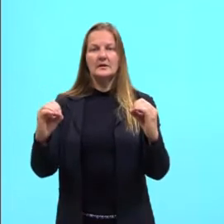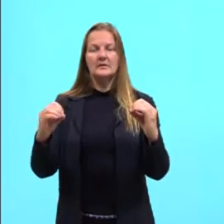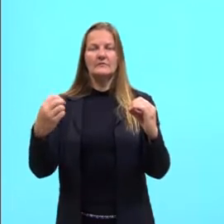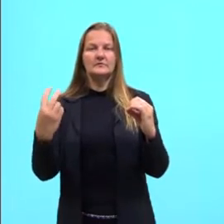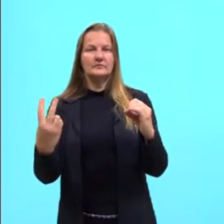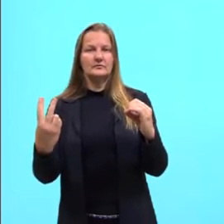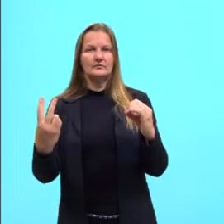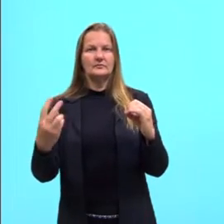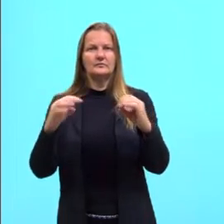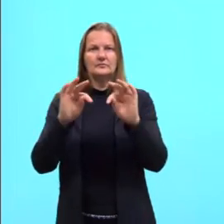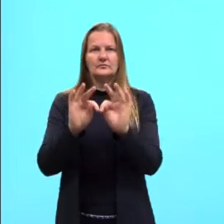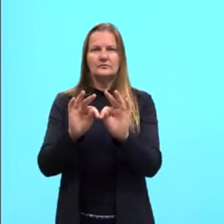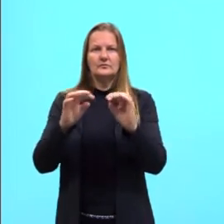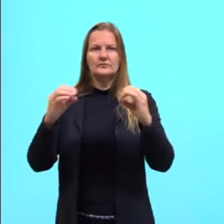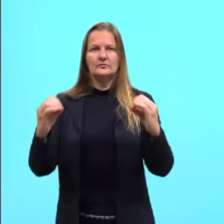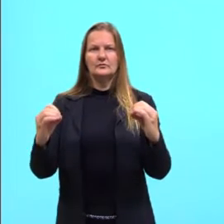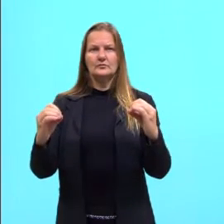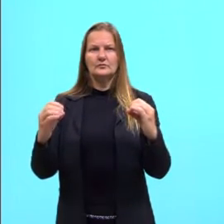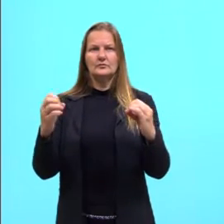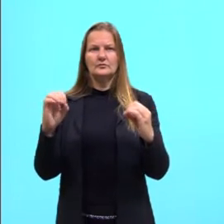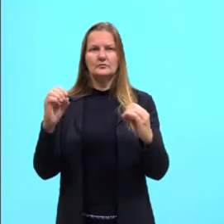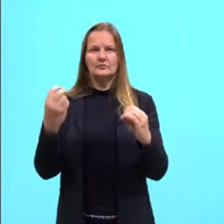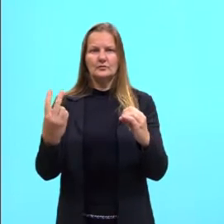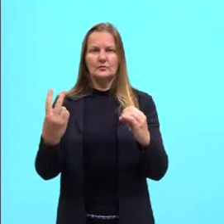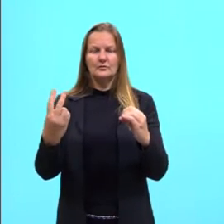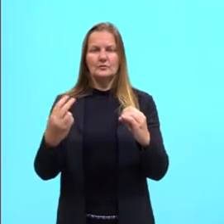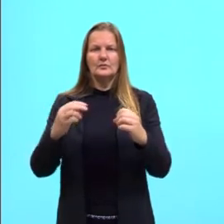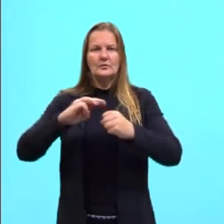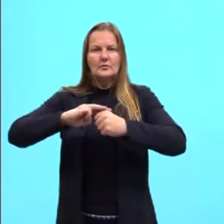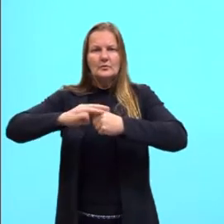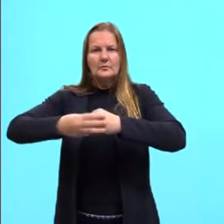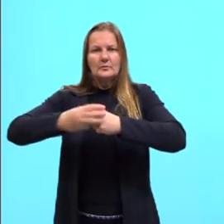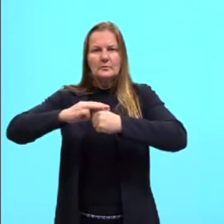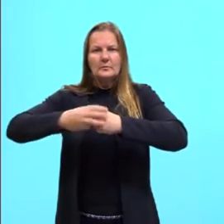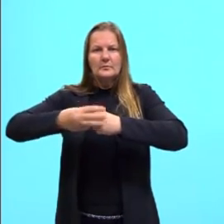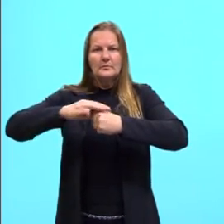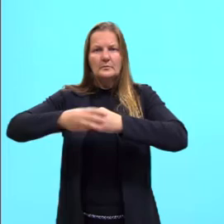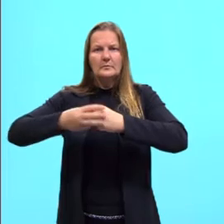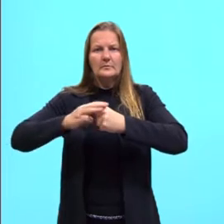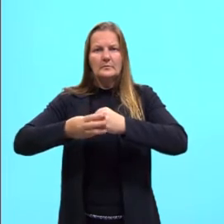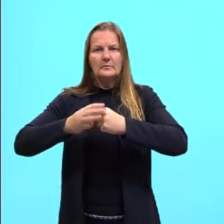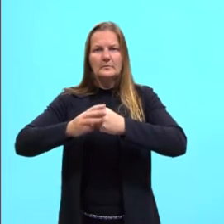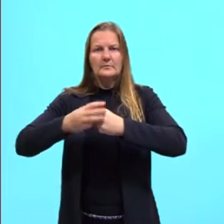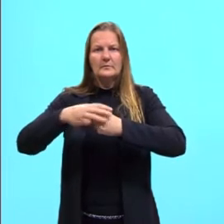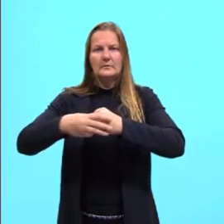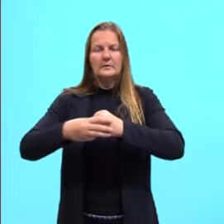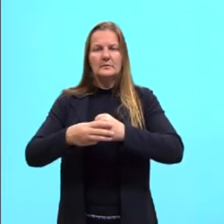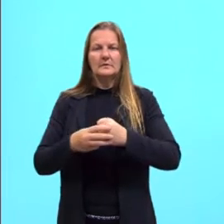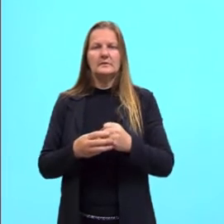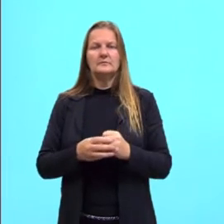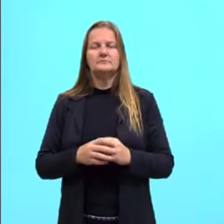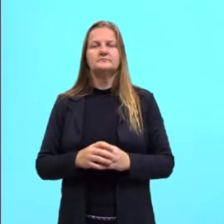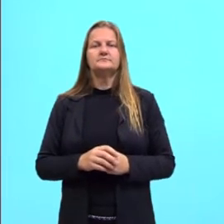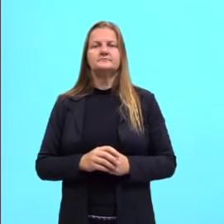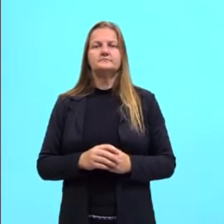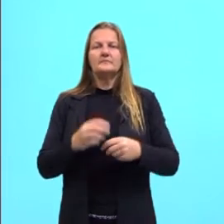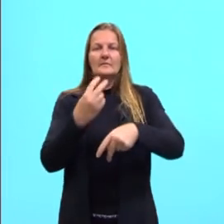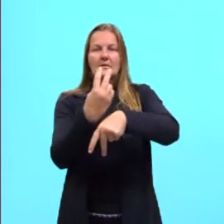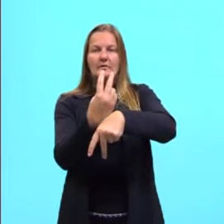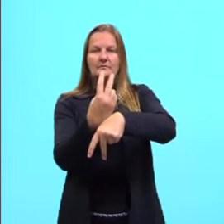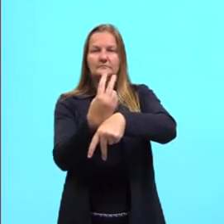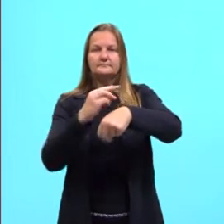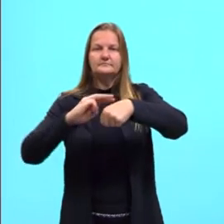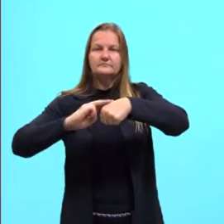2 Hotel então ele vai formar a membrana nuclear ao redor dos cromossomos então ele vai